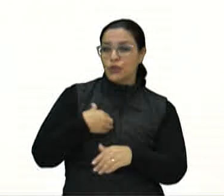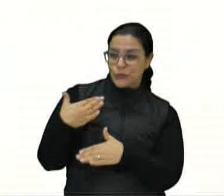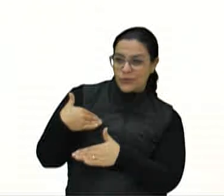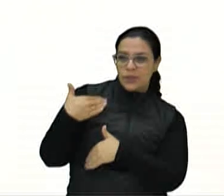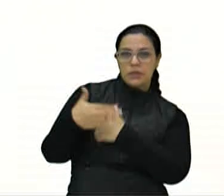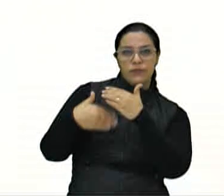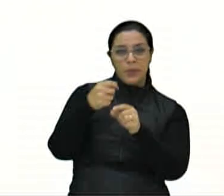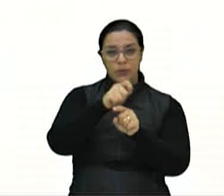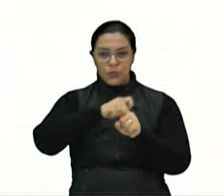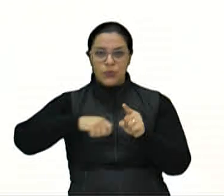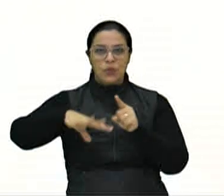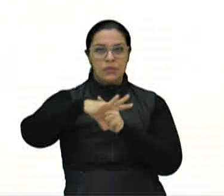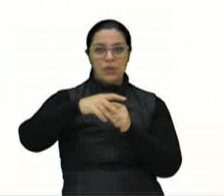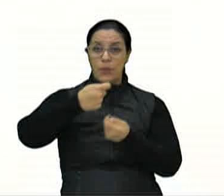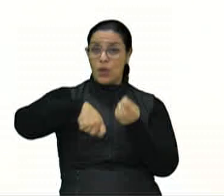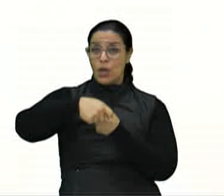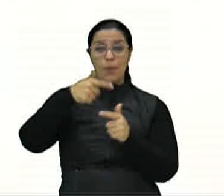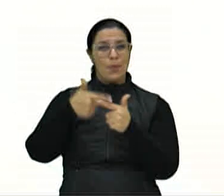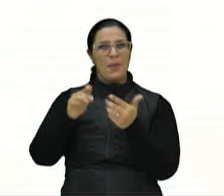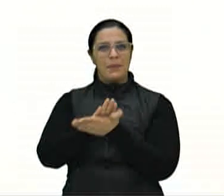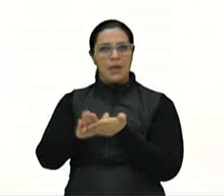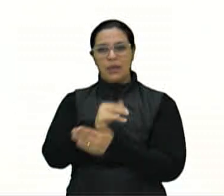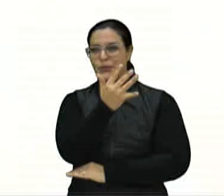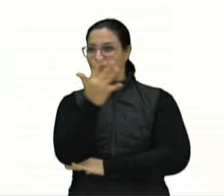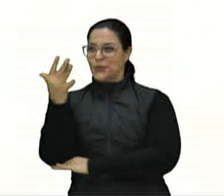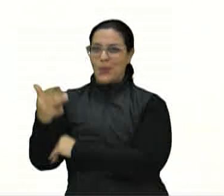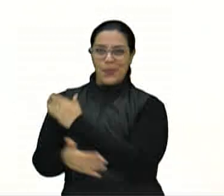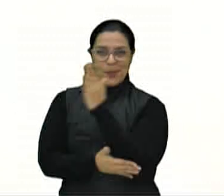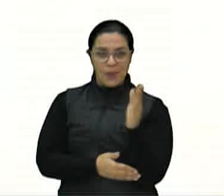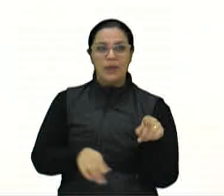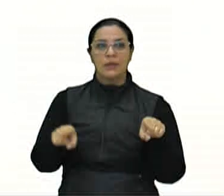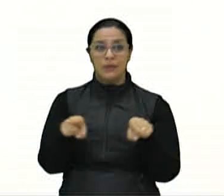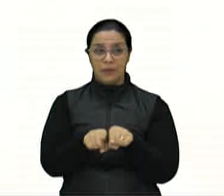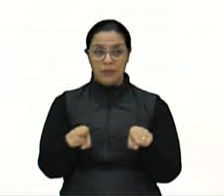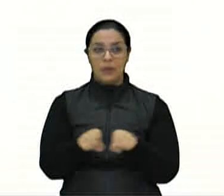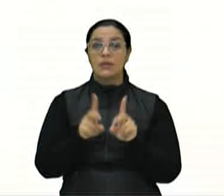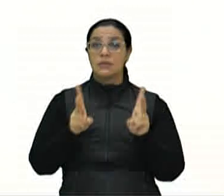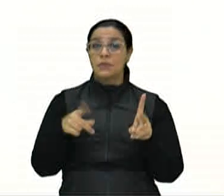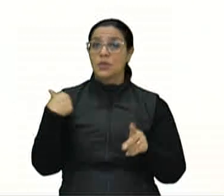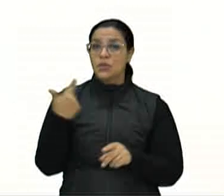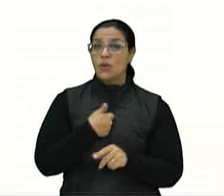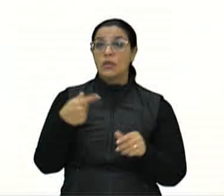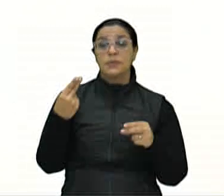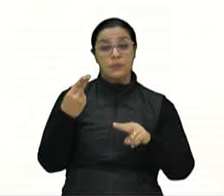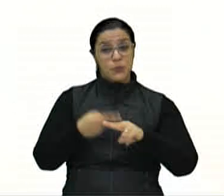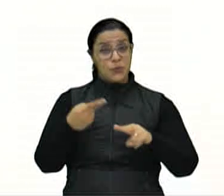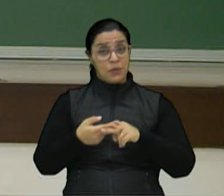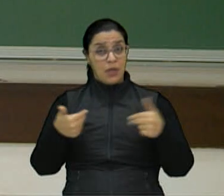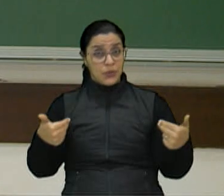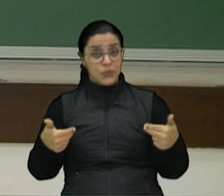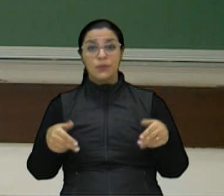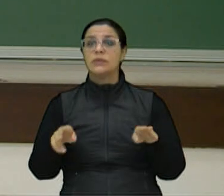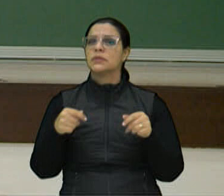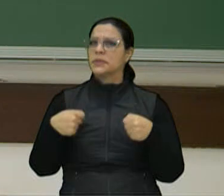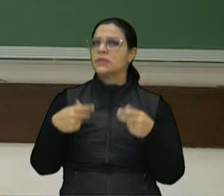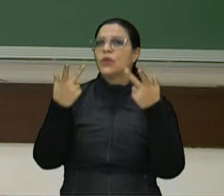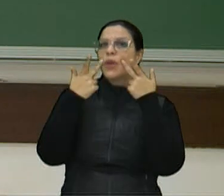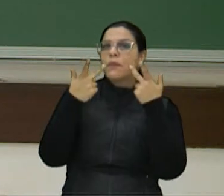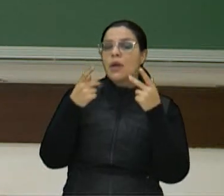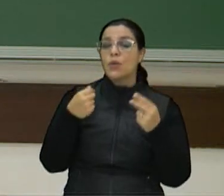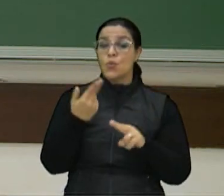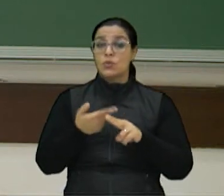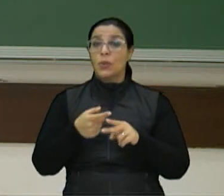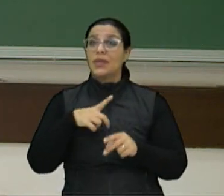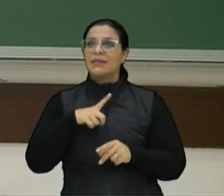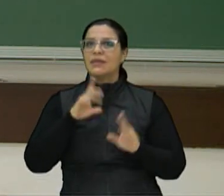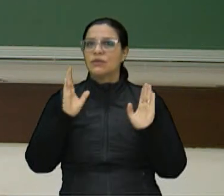progresso socioeconômico que não comprometa o meio ambiente, sem que com isso deixemos de usar os recursos